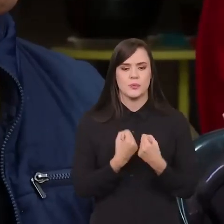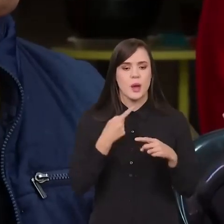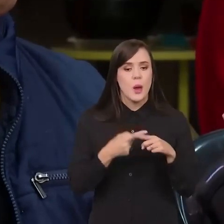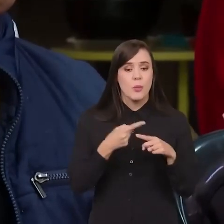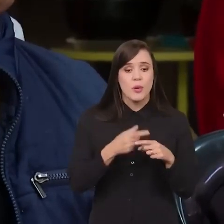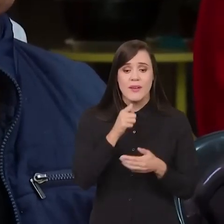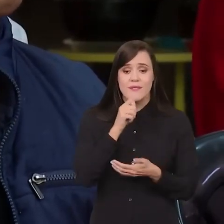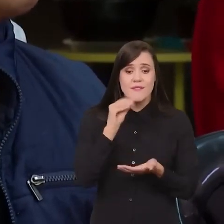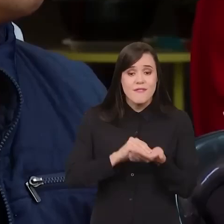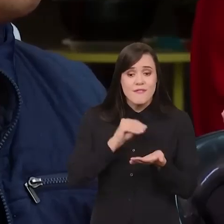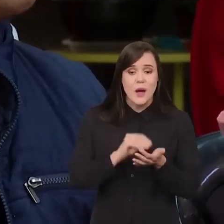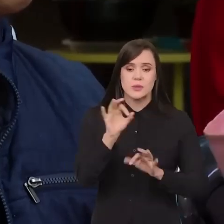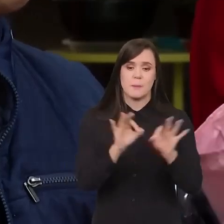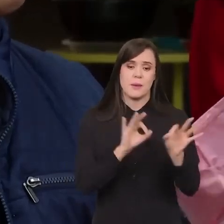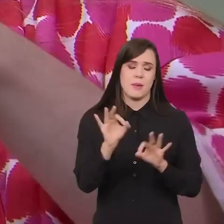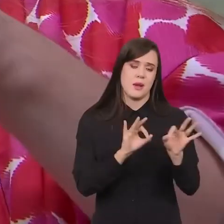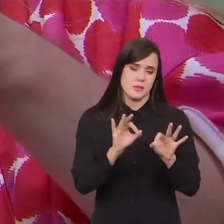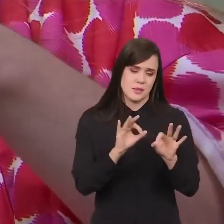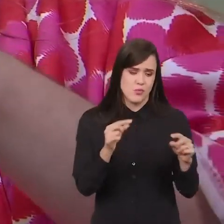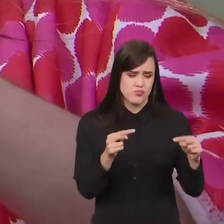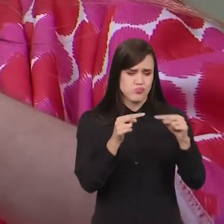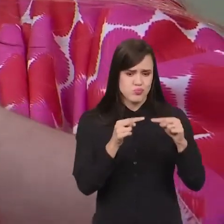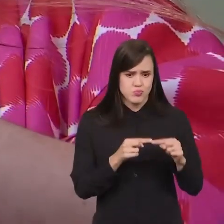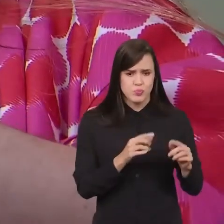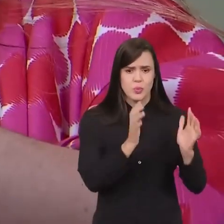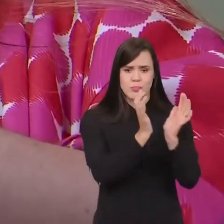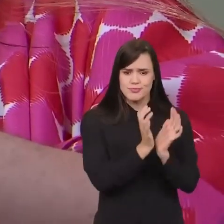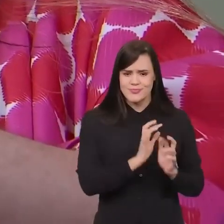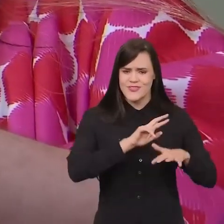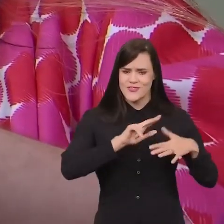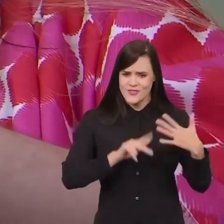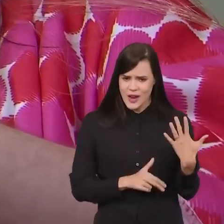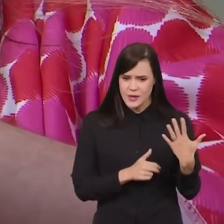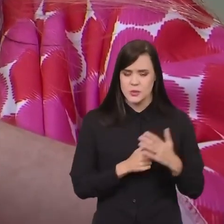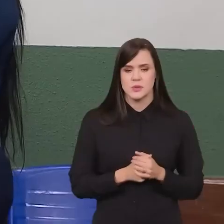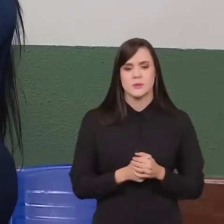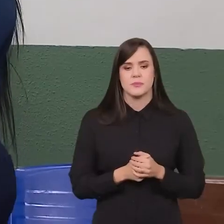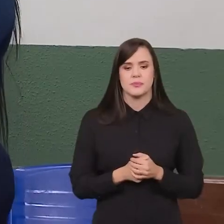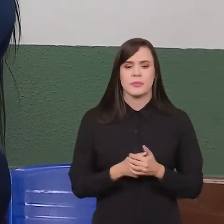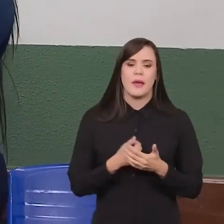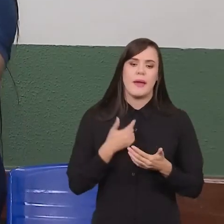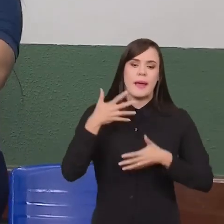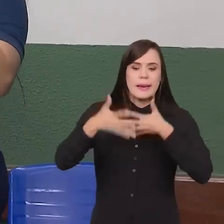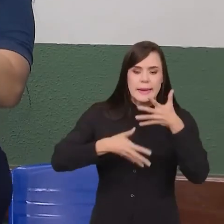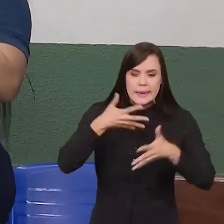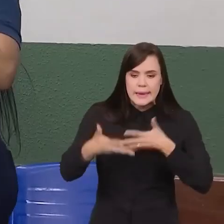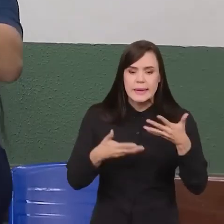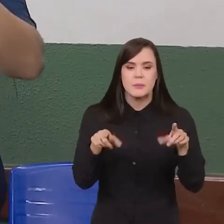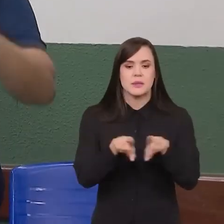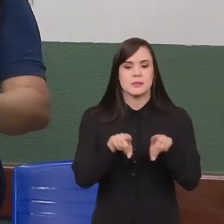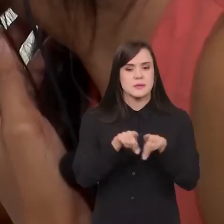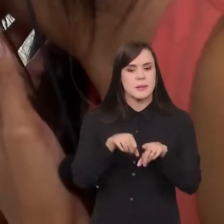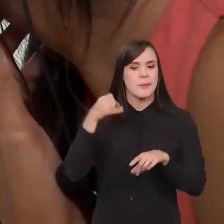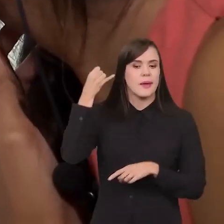estão preparados para as necessidades de cada grupo, que são muitas e são variadas. Então, linguagem de Libras, a questão do